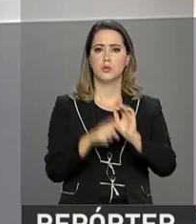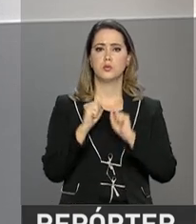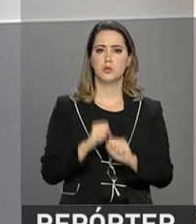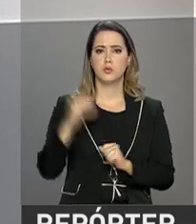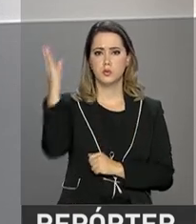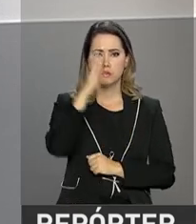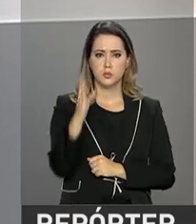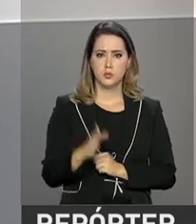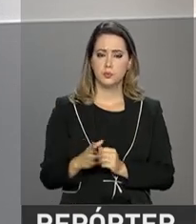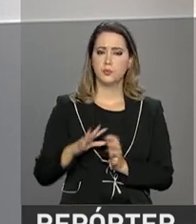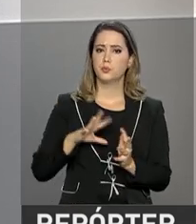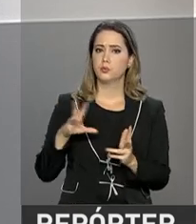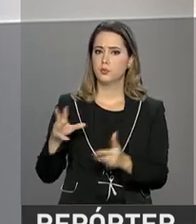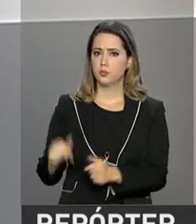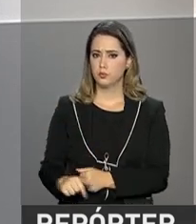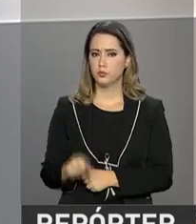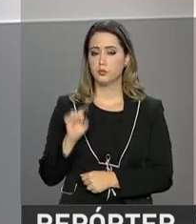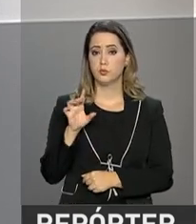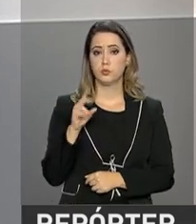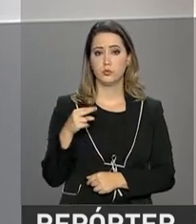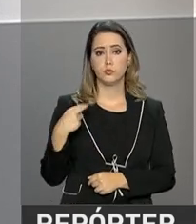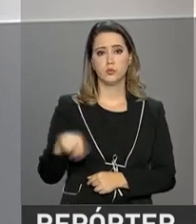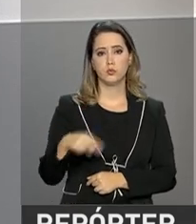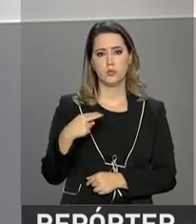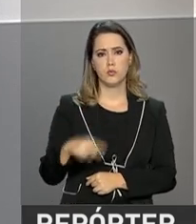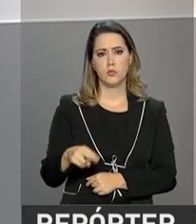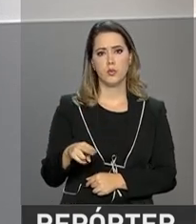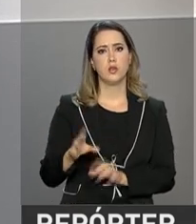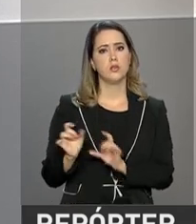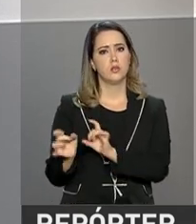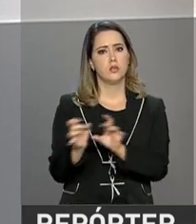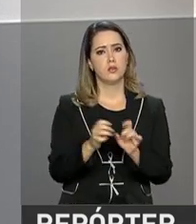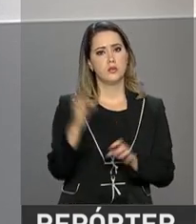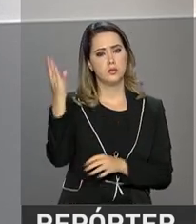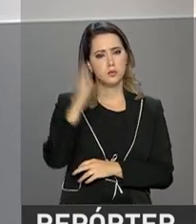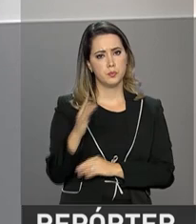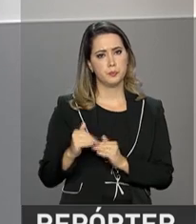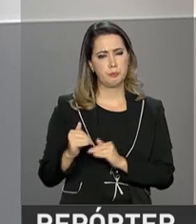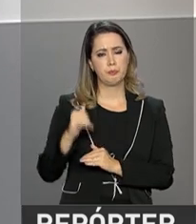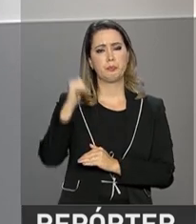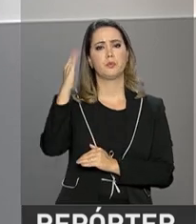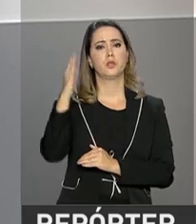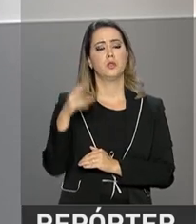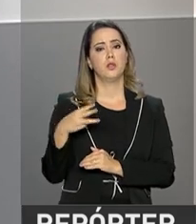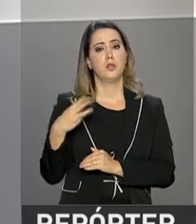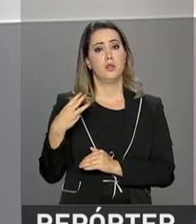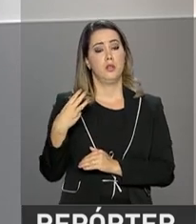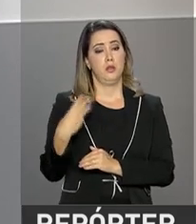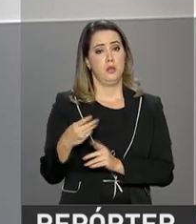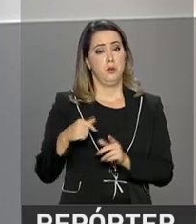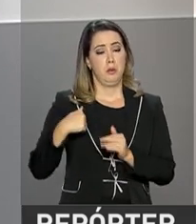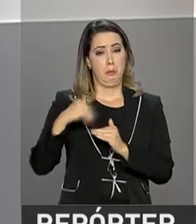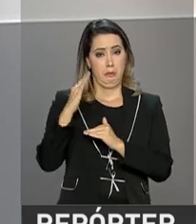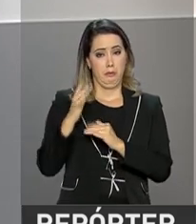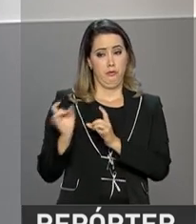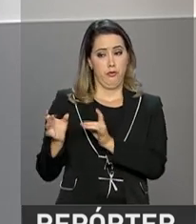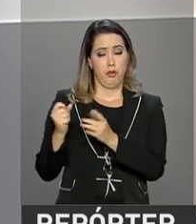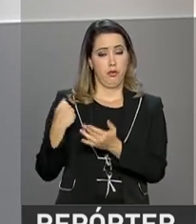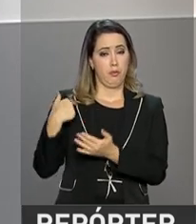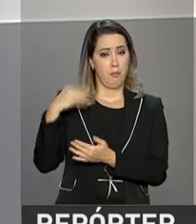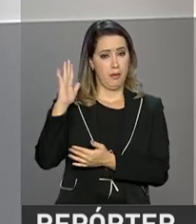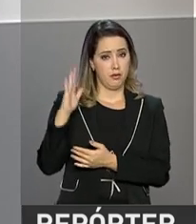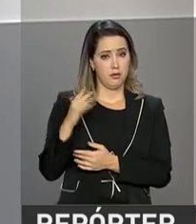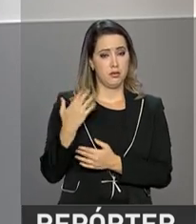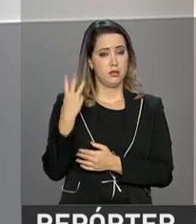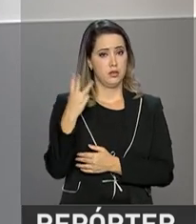brasil no mercado internacional só em novembro as exportações brasileiras ultrapassaram as importações em mais de 3